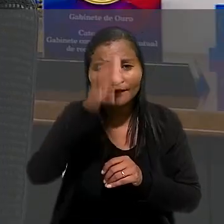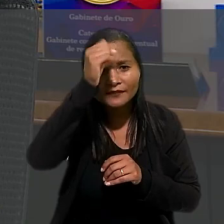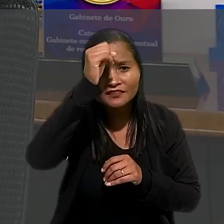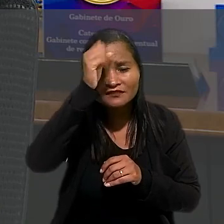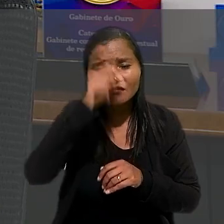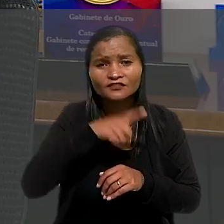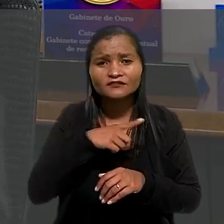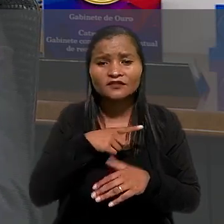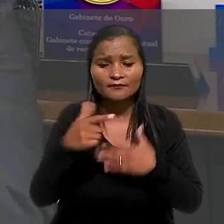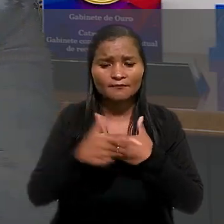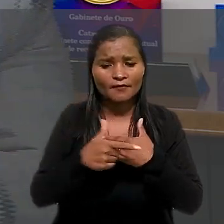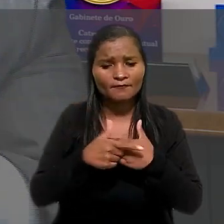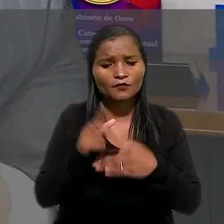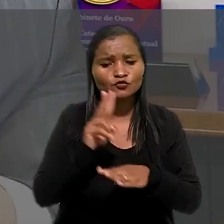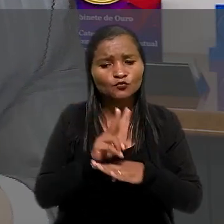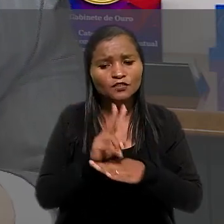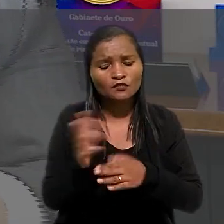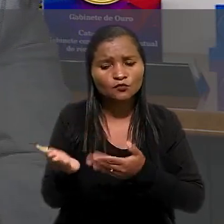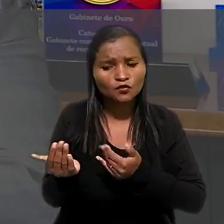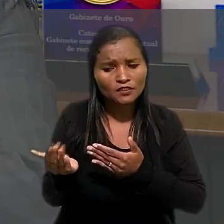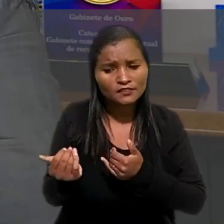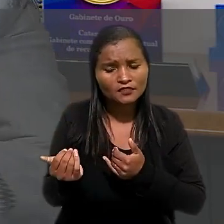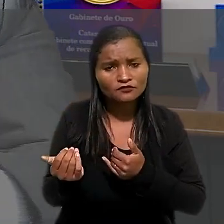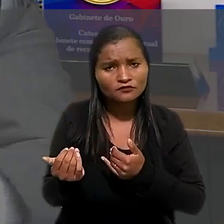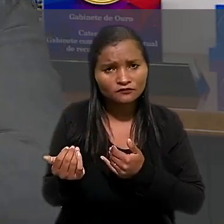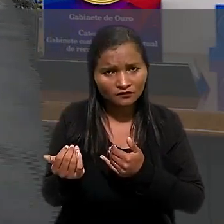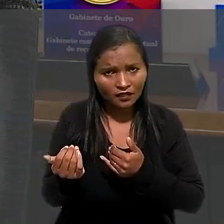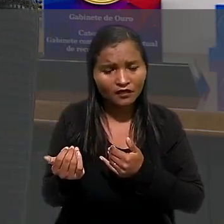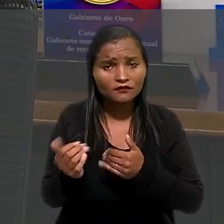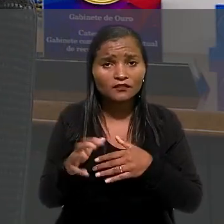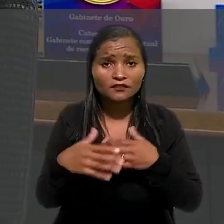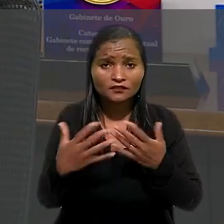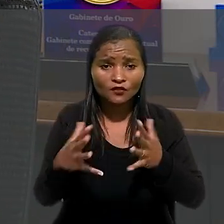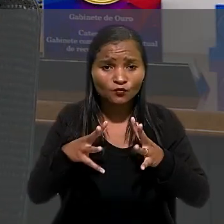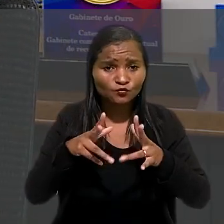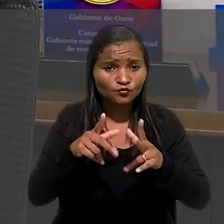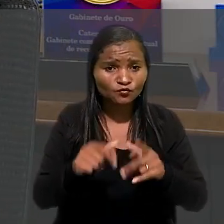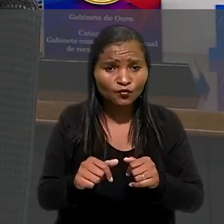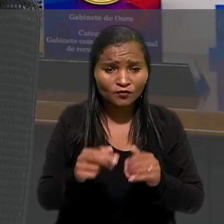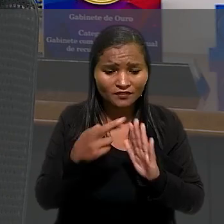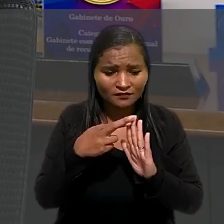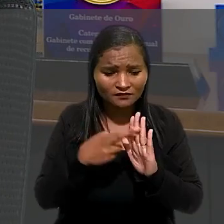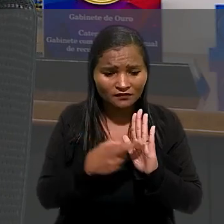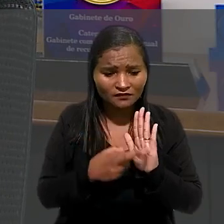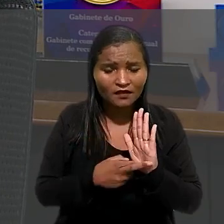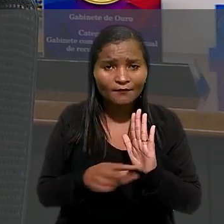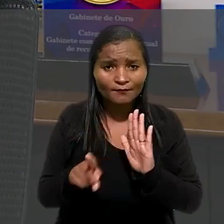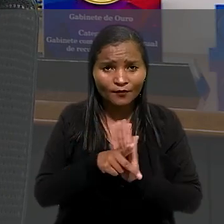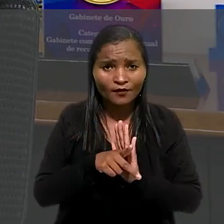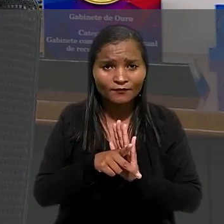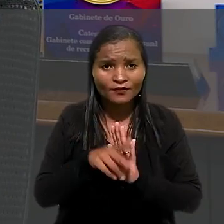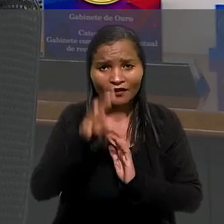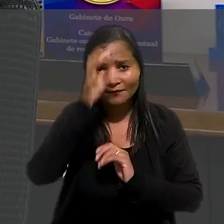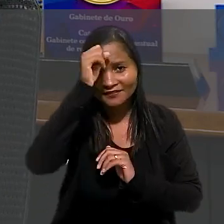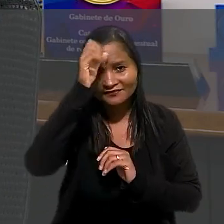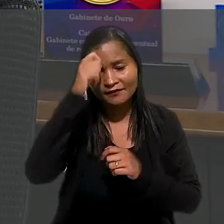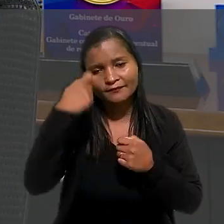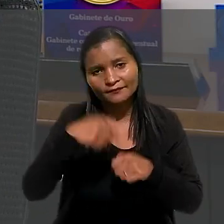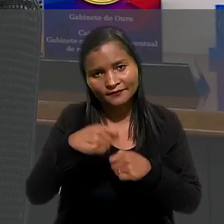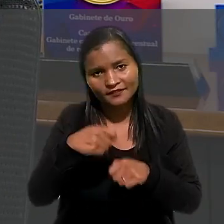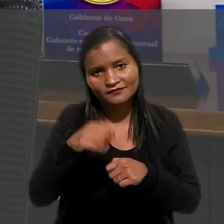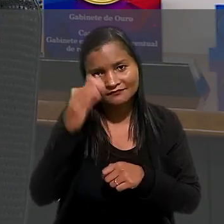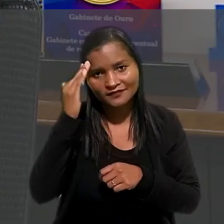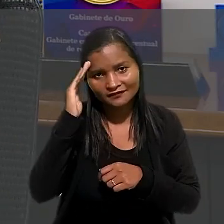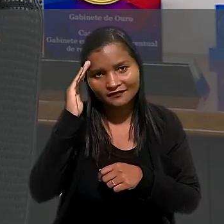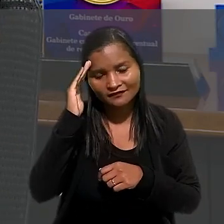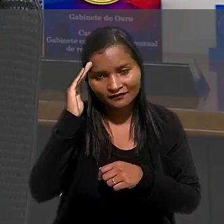tem o papel de cuidar do adolescente, do jovem, né? Então, todas as normas pertinentes à aprendizagem